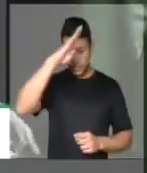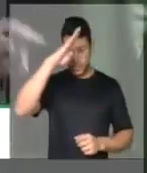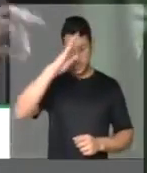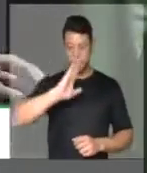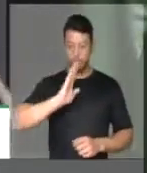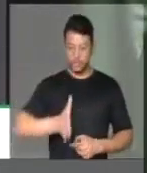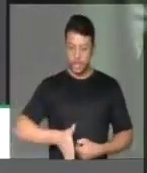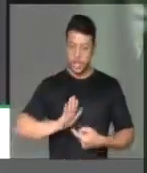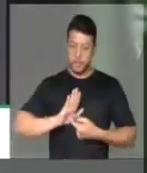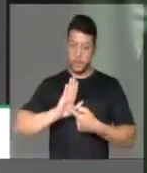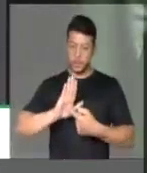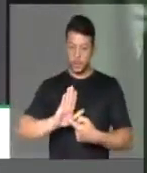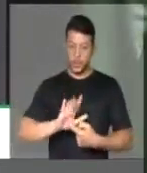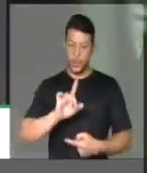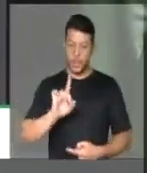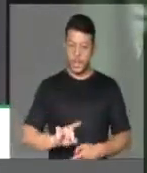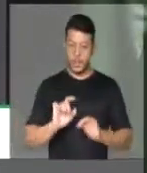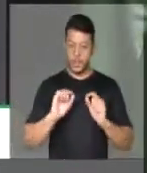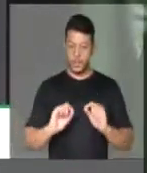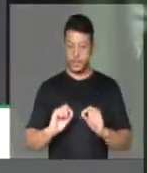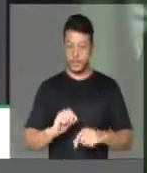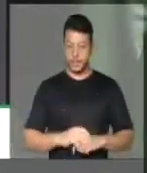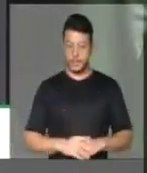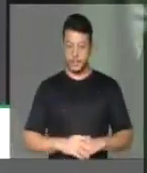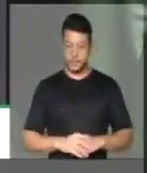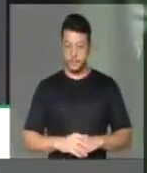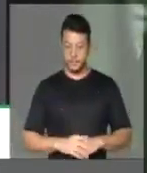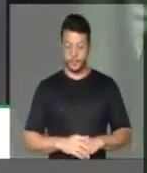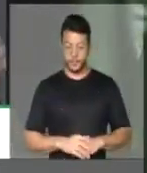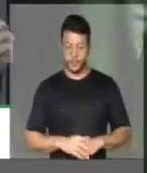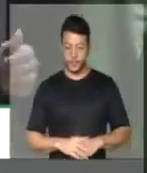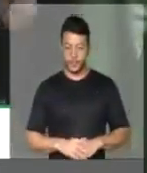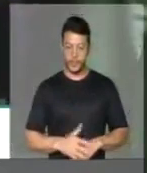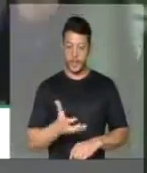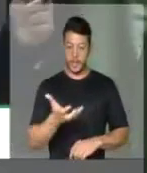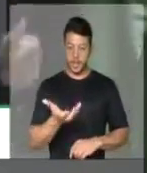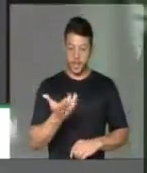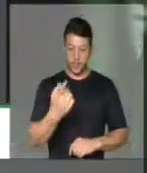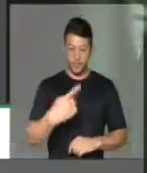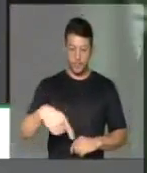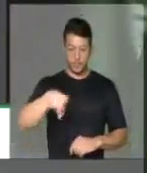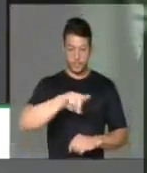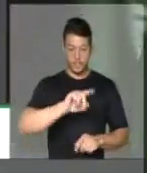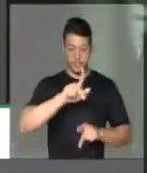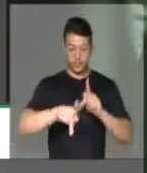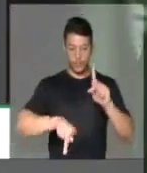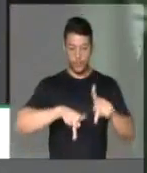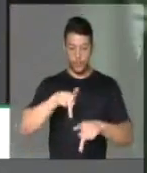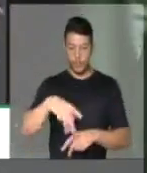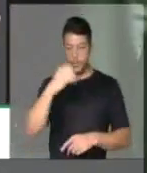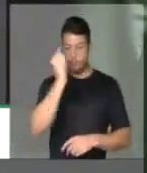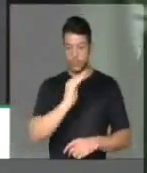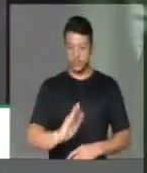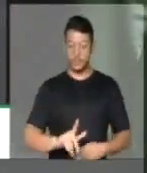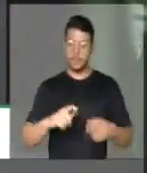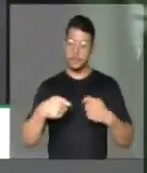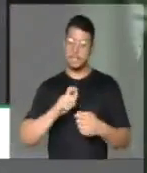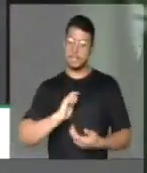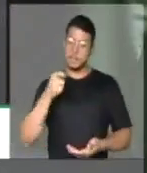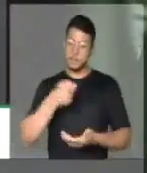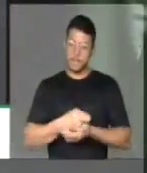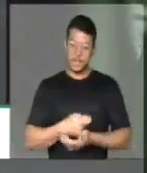através de paulo guedes exige de vocês brasileiros e brasileiras 40 anos de